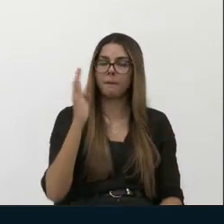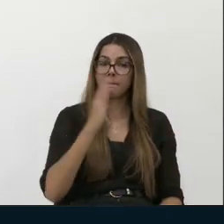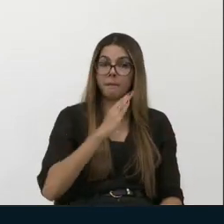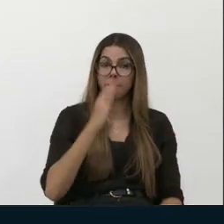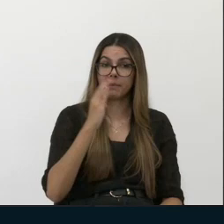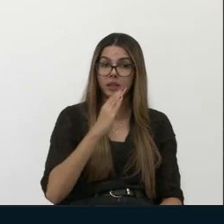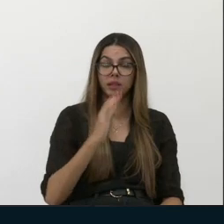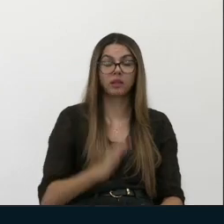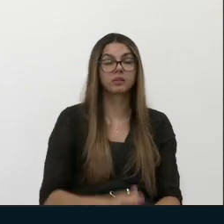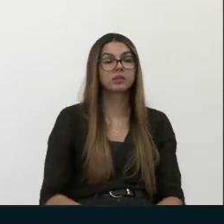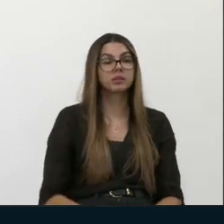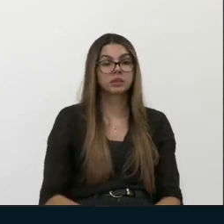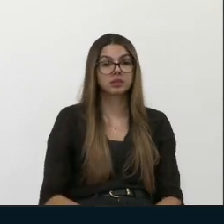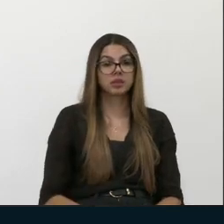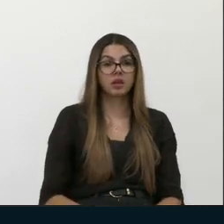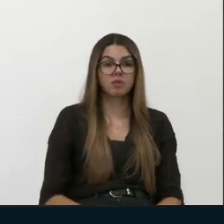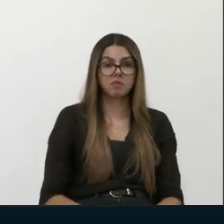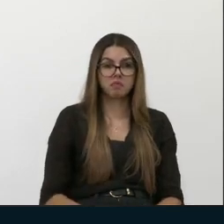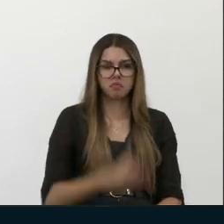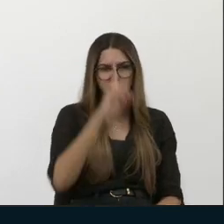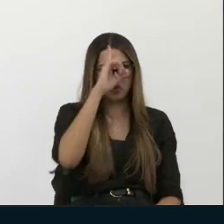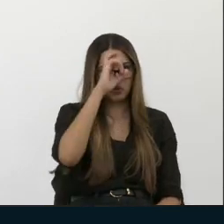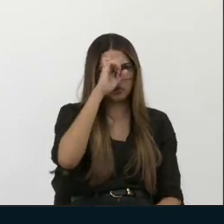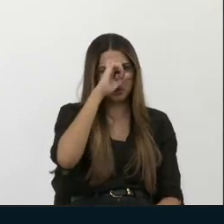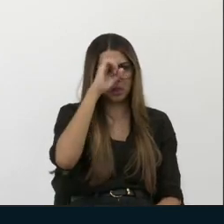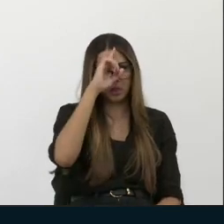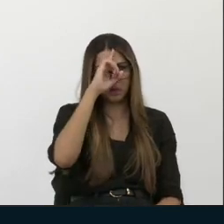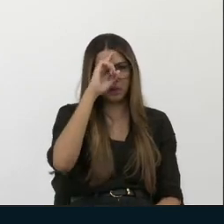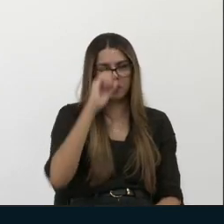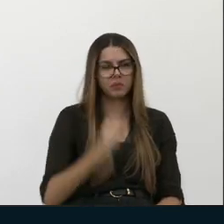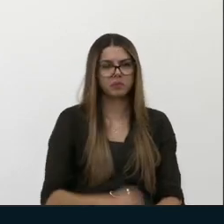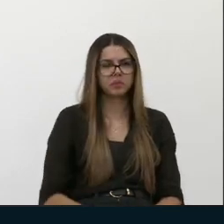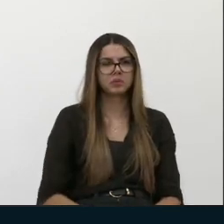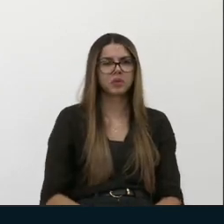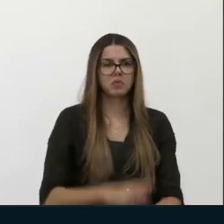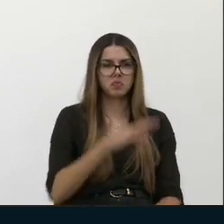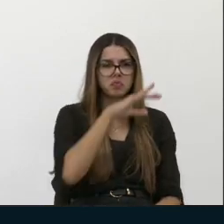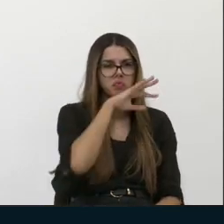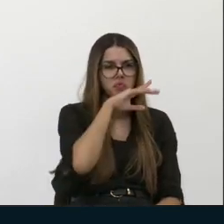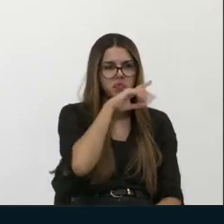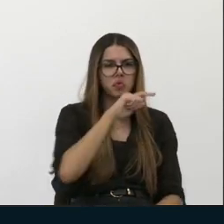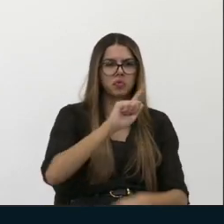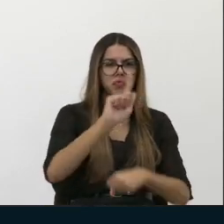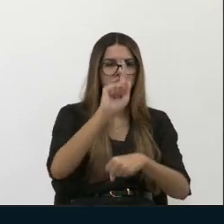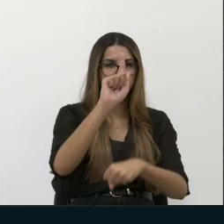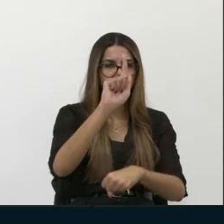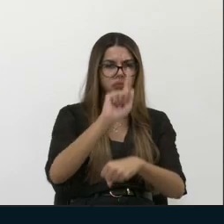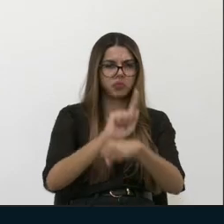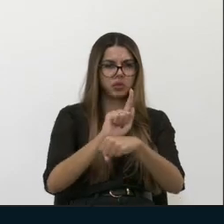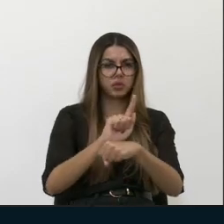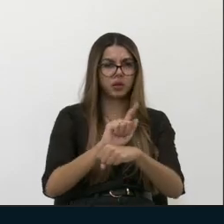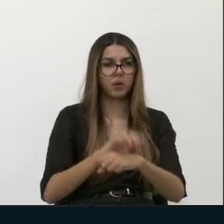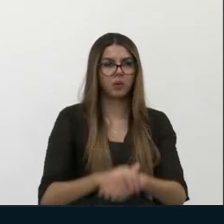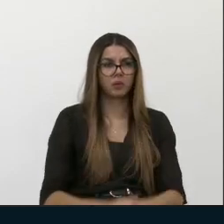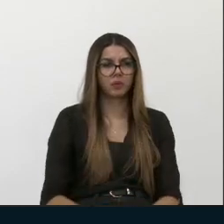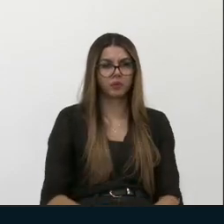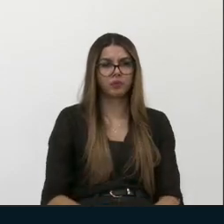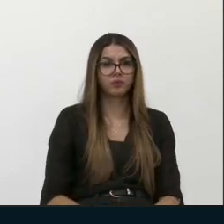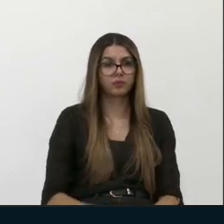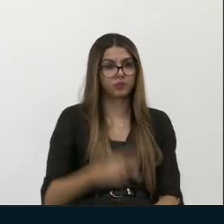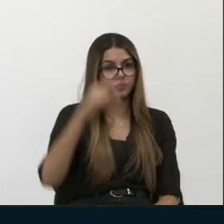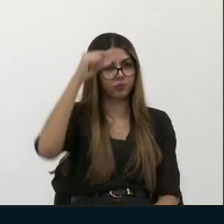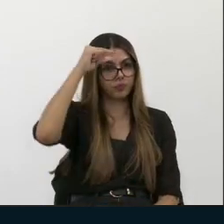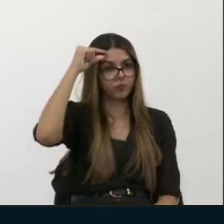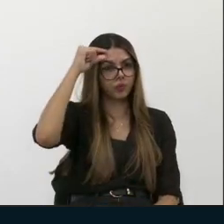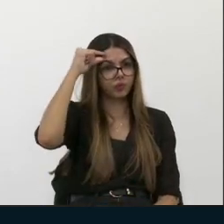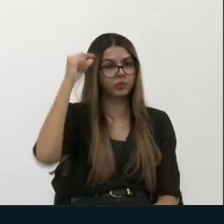diga-se de passagem, o Hospital Pimentas está sendo maltratado pela atual gestão do governo Guti. Muito